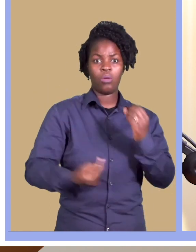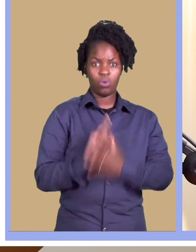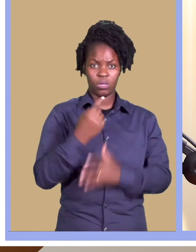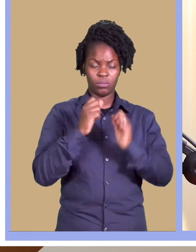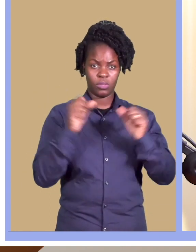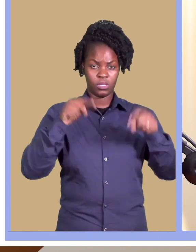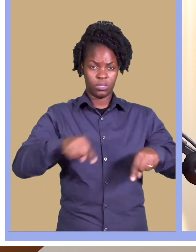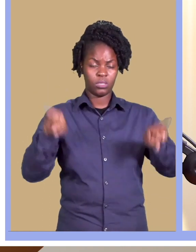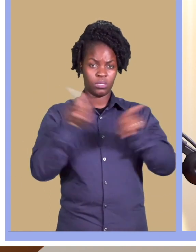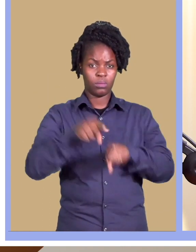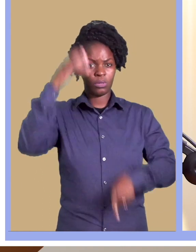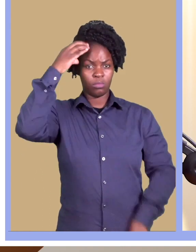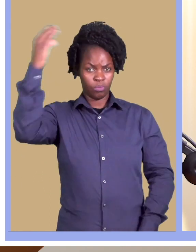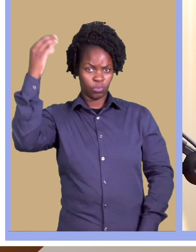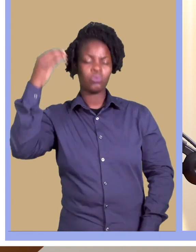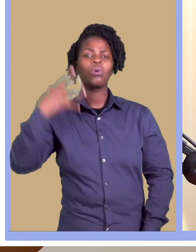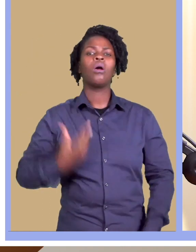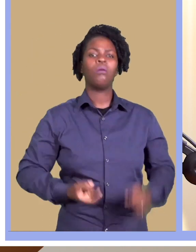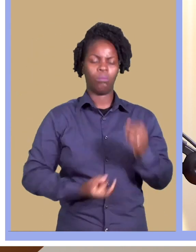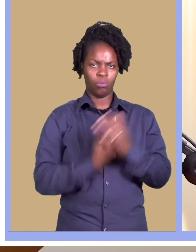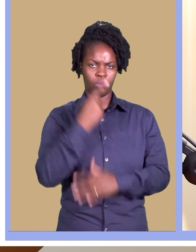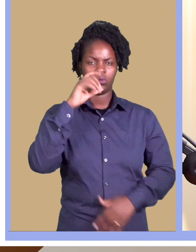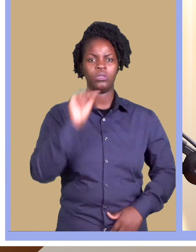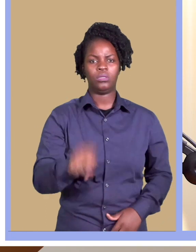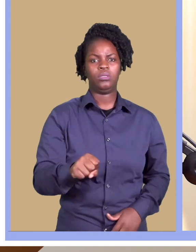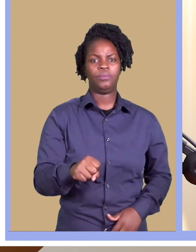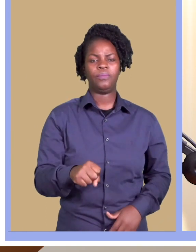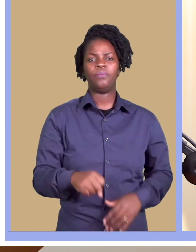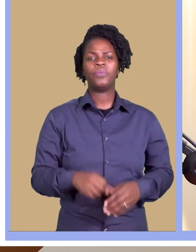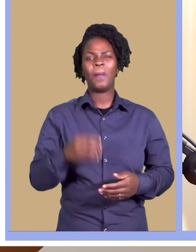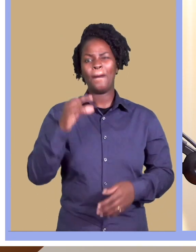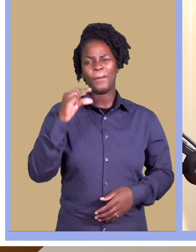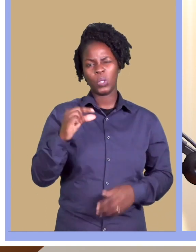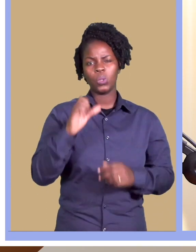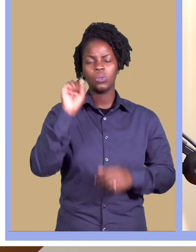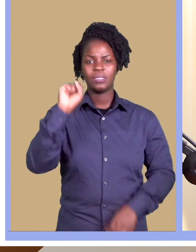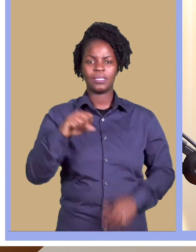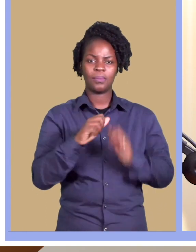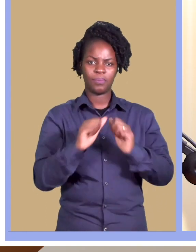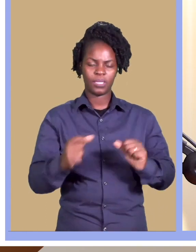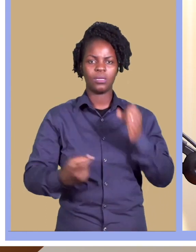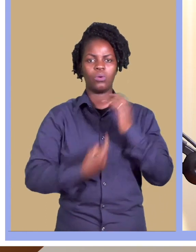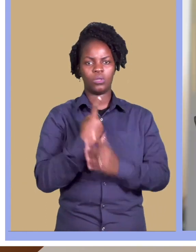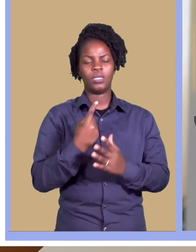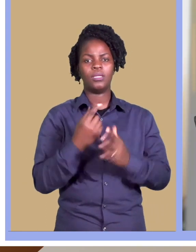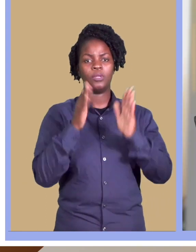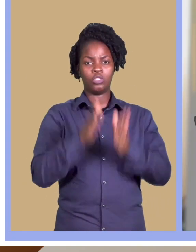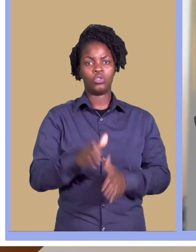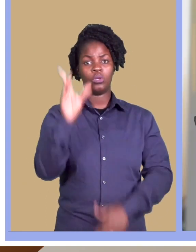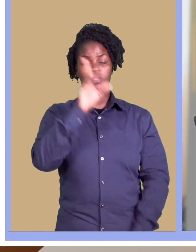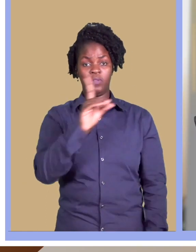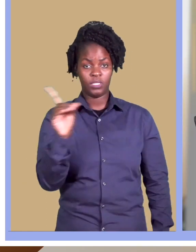também em Maputo, de uma forma ainda tímida, temos tentado garantir que, como pessoas com deficiência,